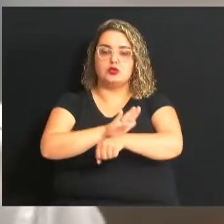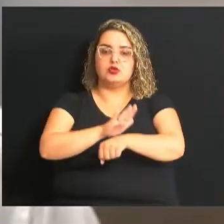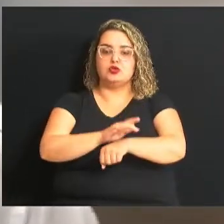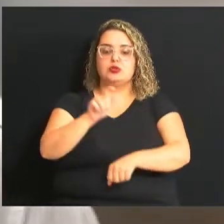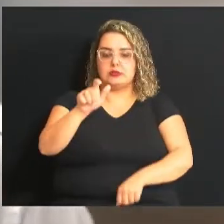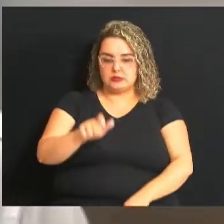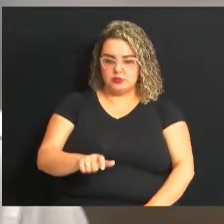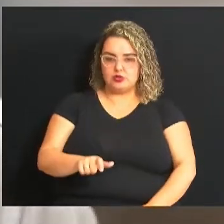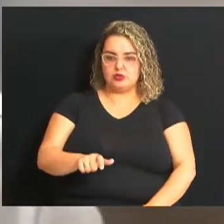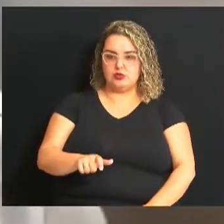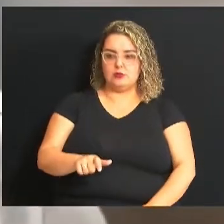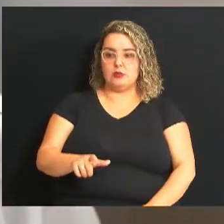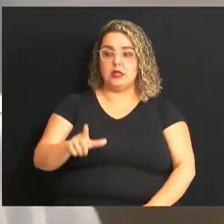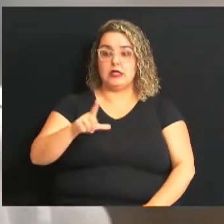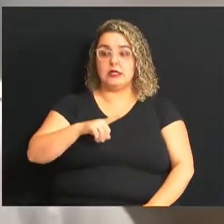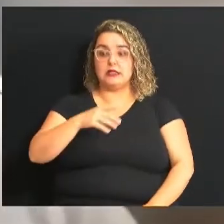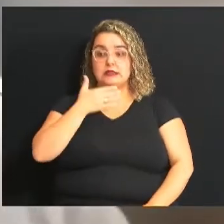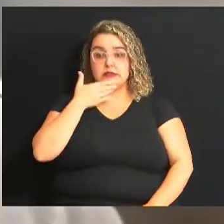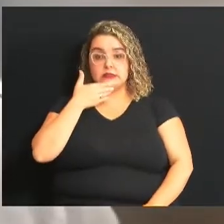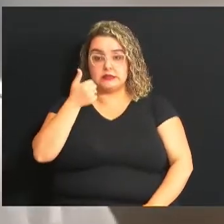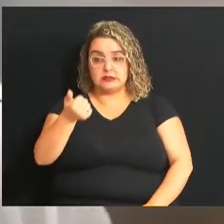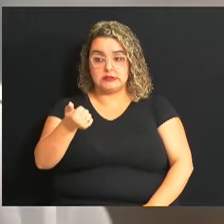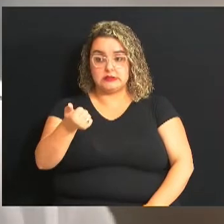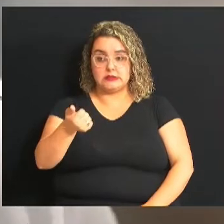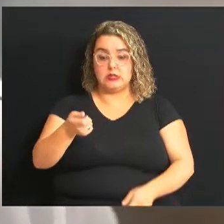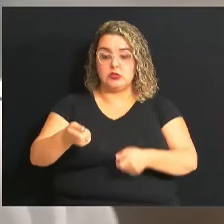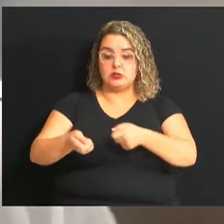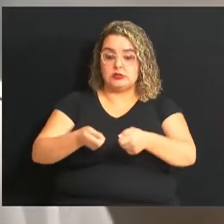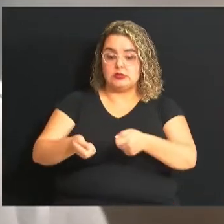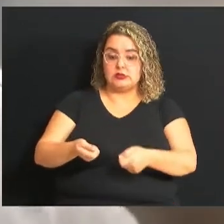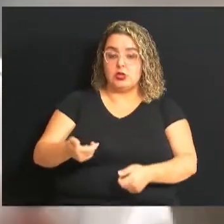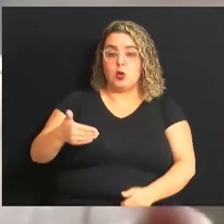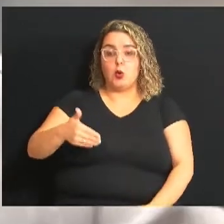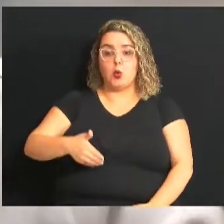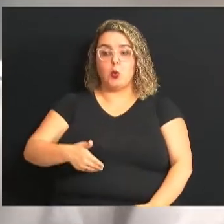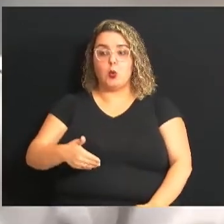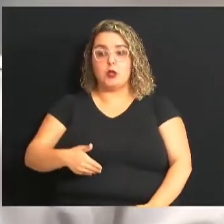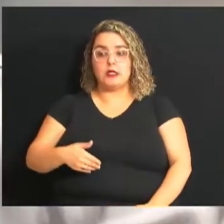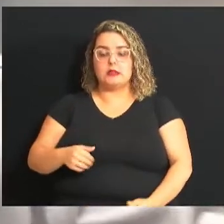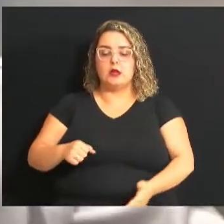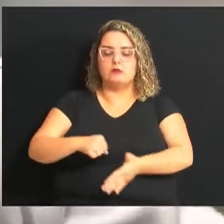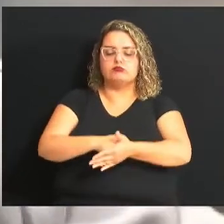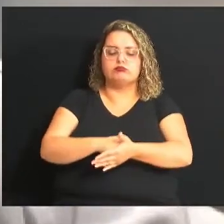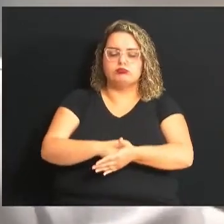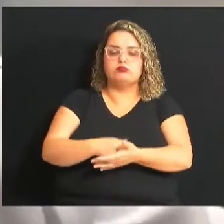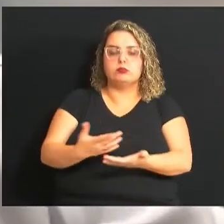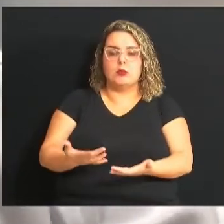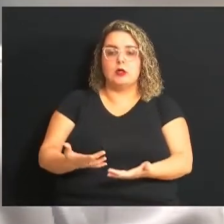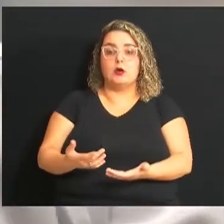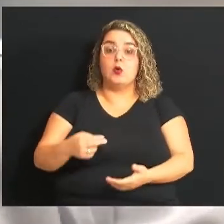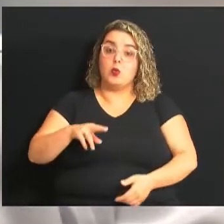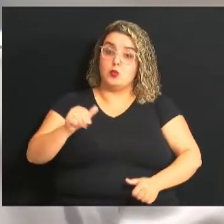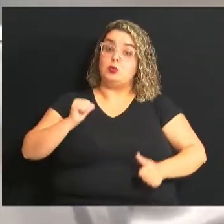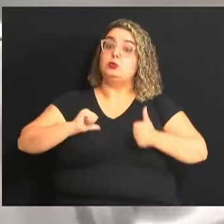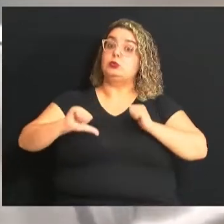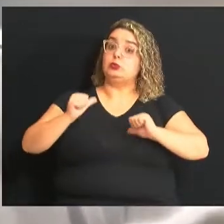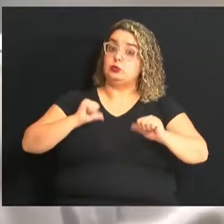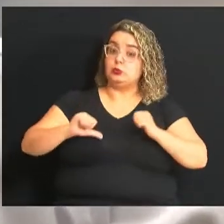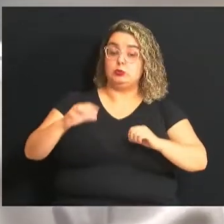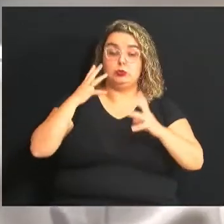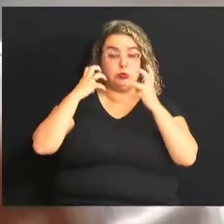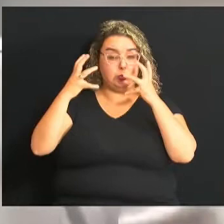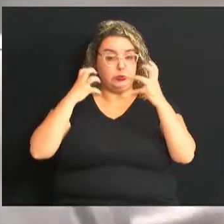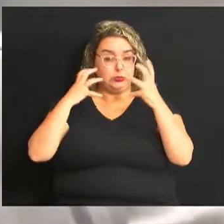a ter uma melhora nesse controle da fome e da saciedade, ou mesmo da ansiedade, do estresse,